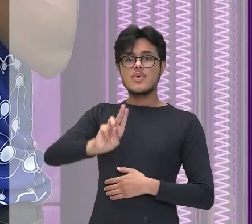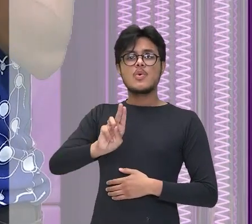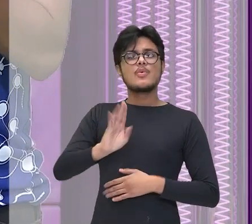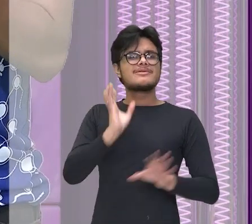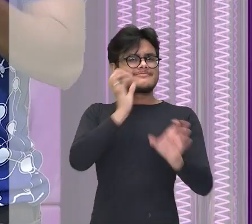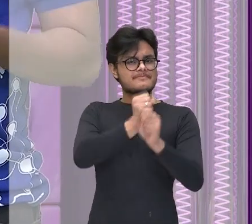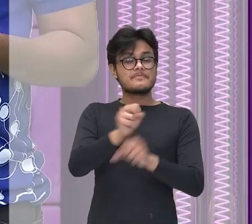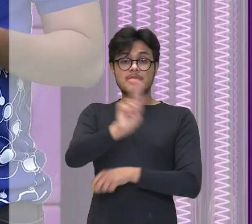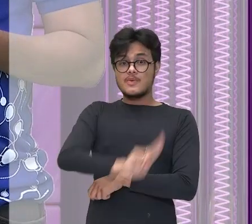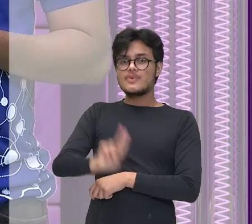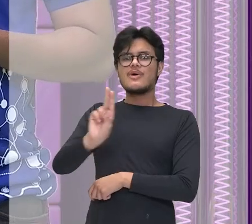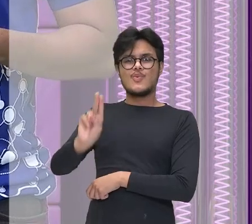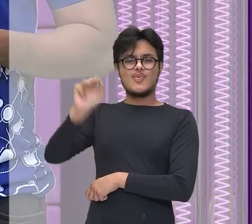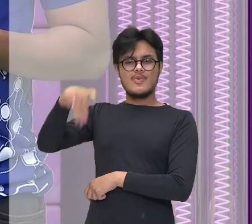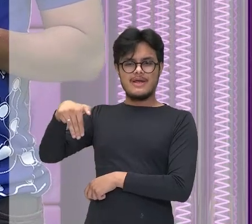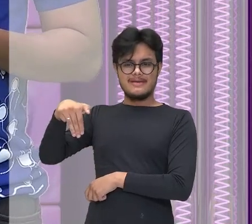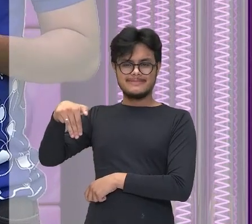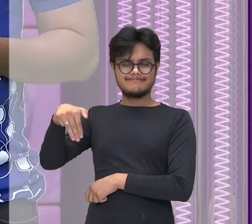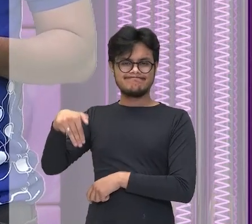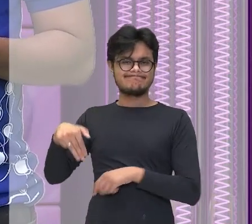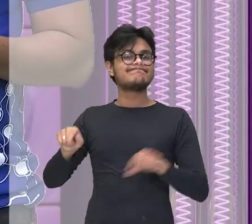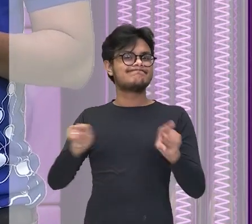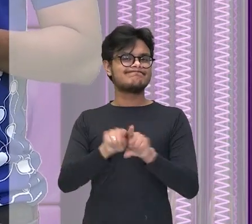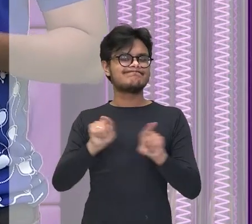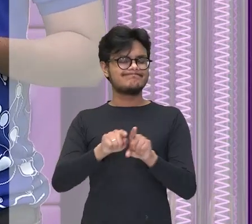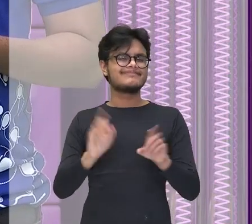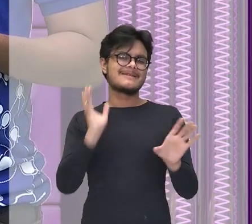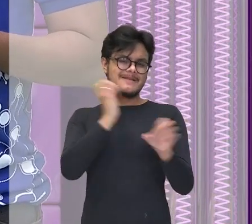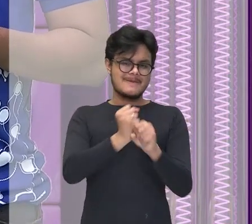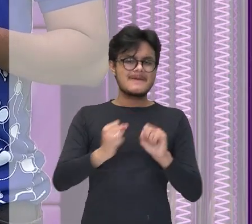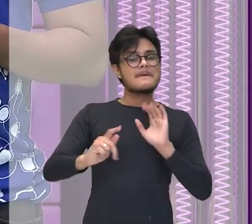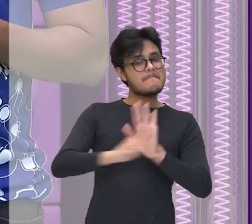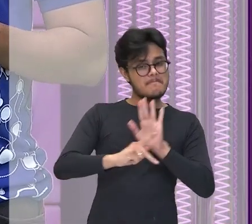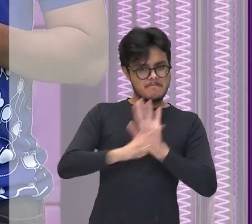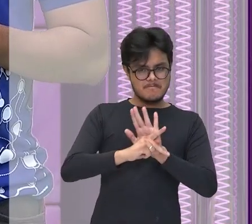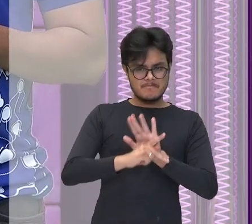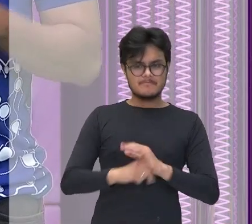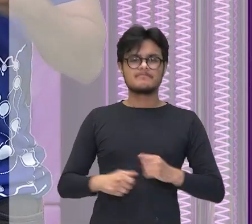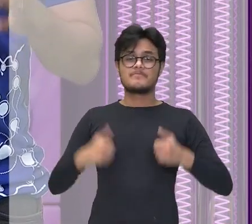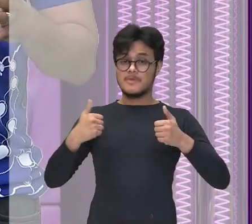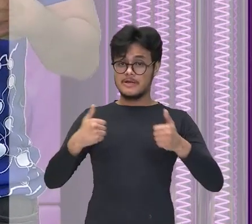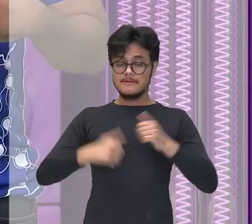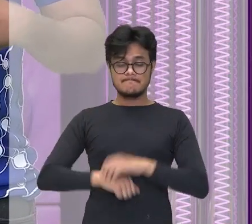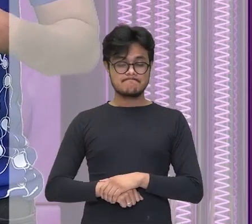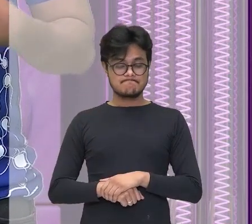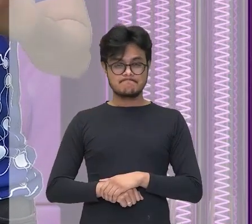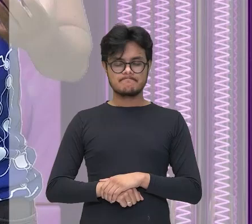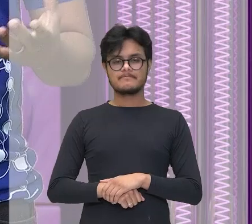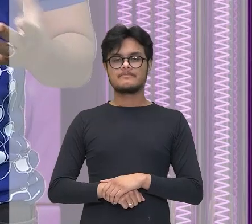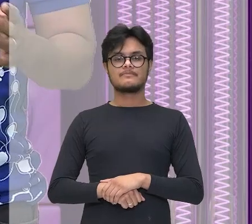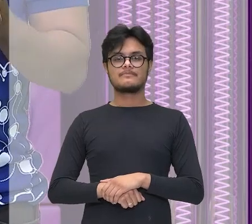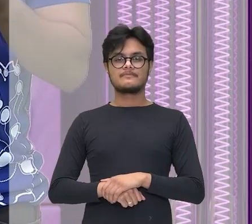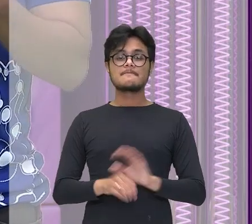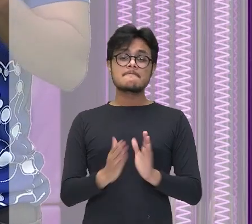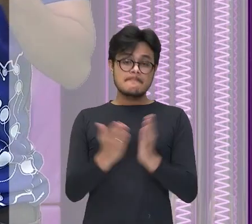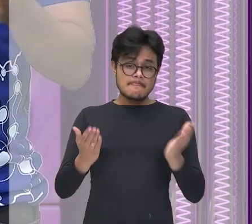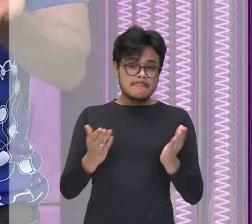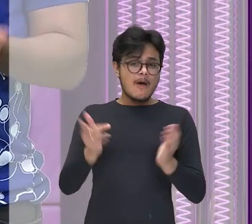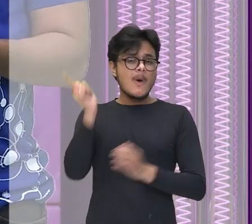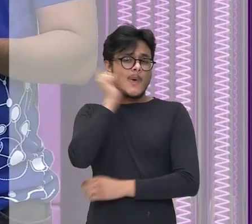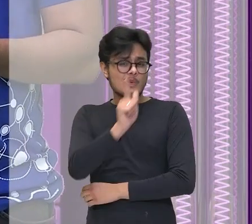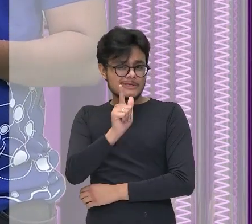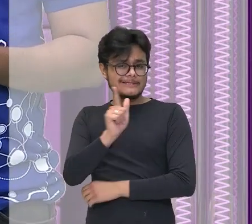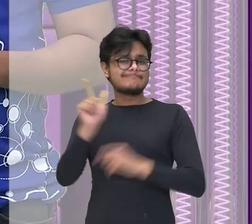Cada espessura desse fio está na unidade de medida de micrômetro. Então, uma das unidades para medir